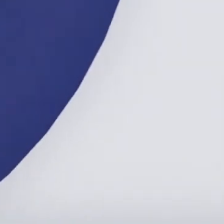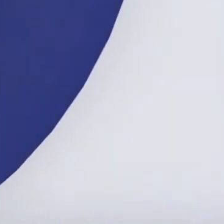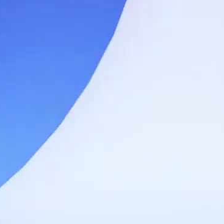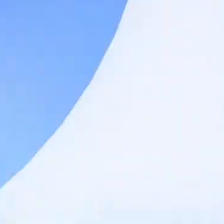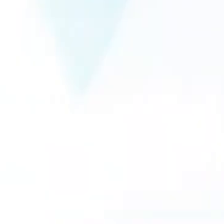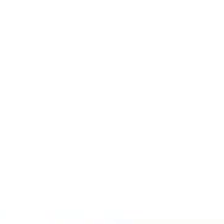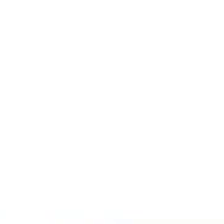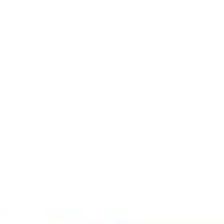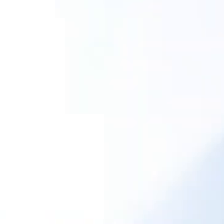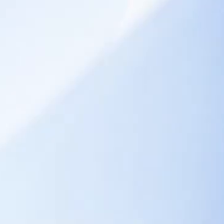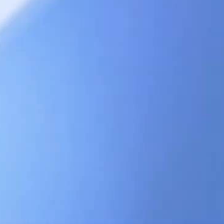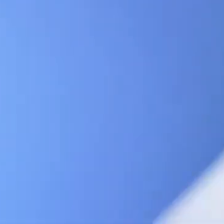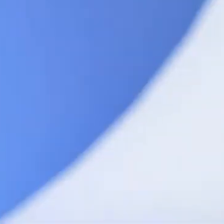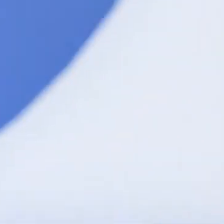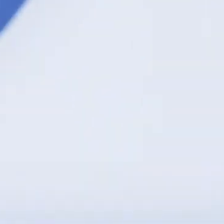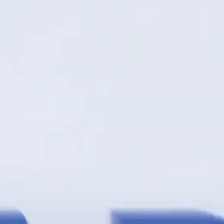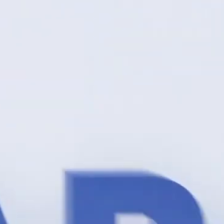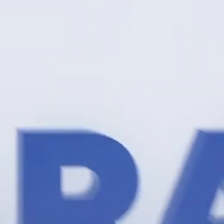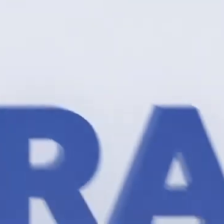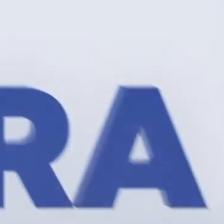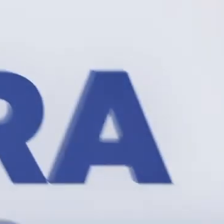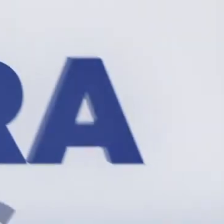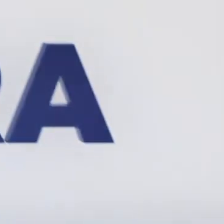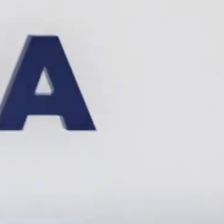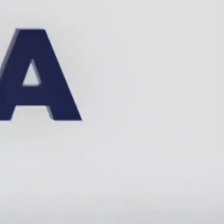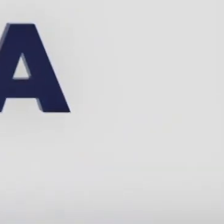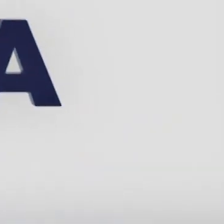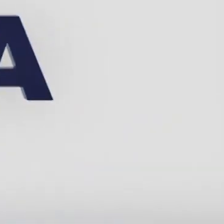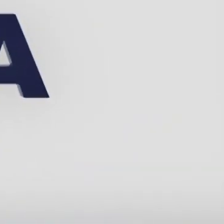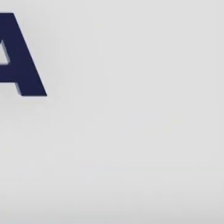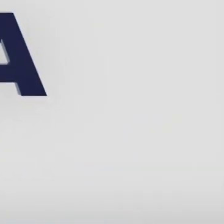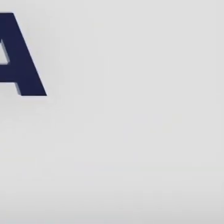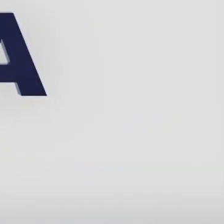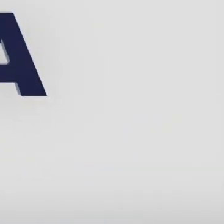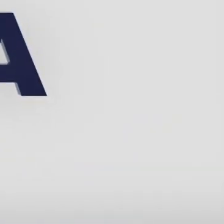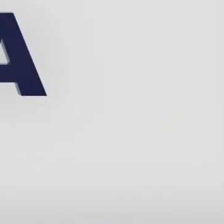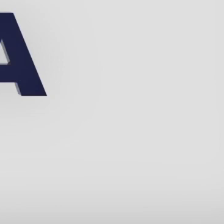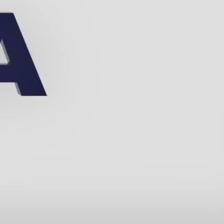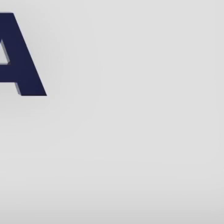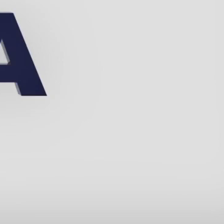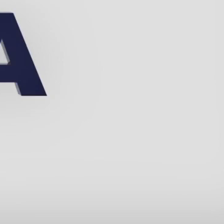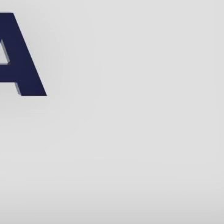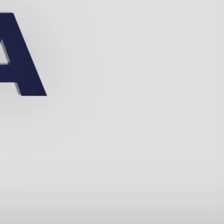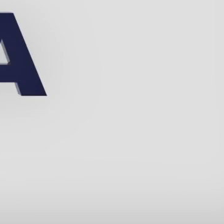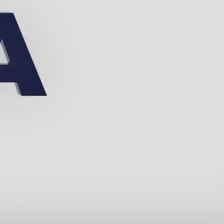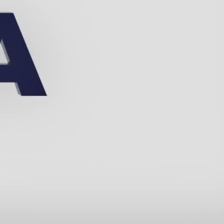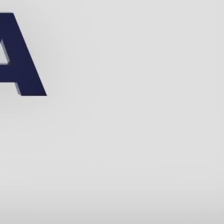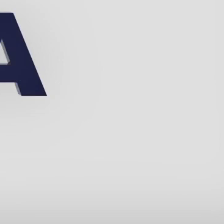TV Câmara, Campinas.